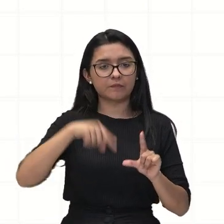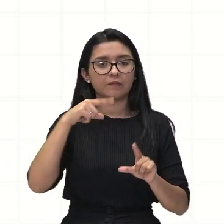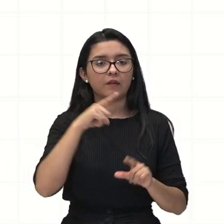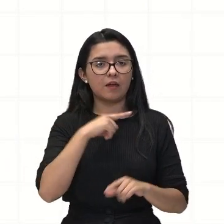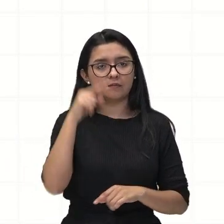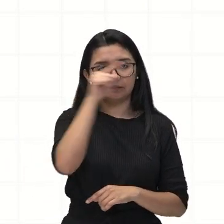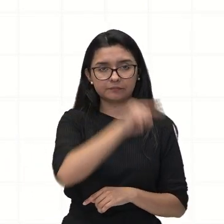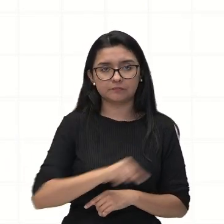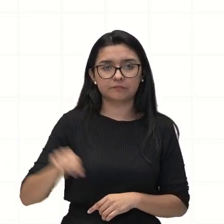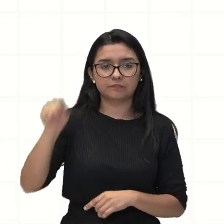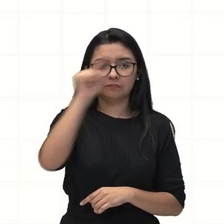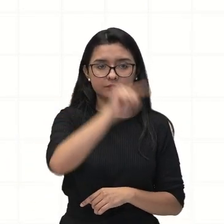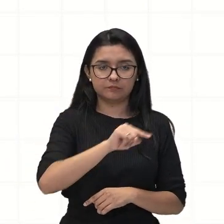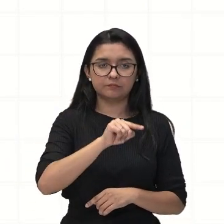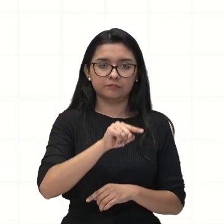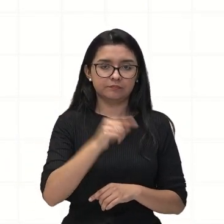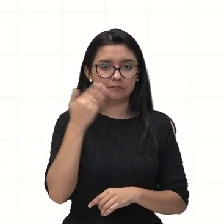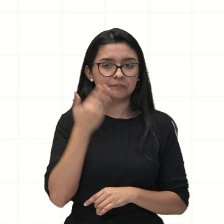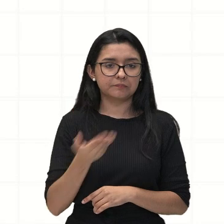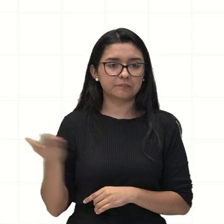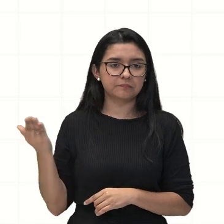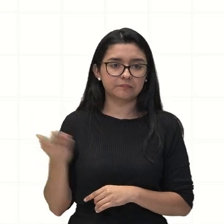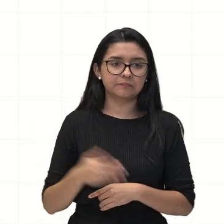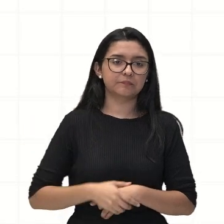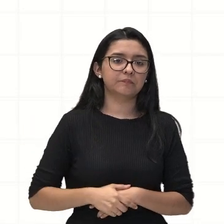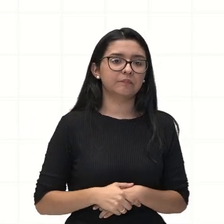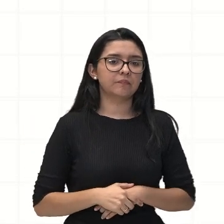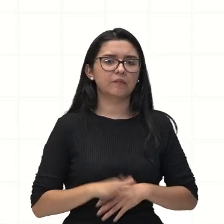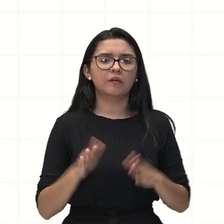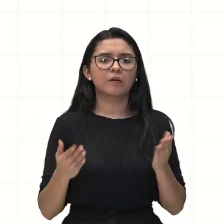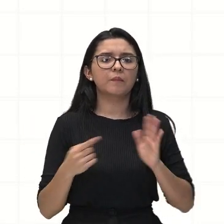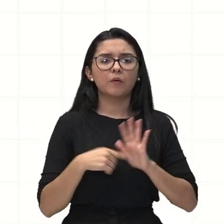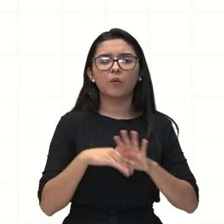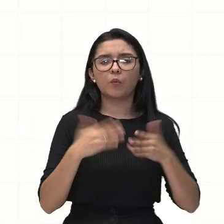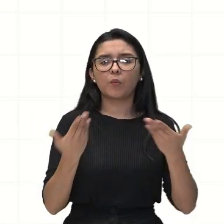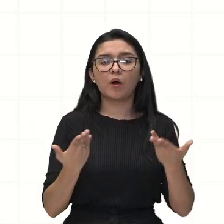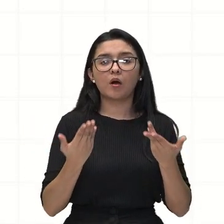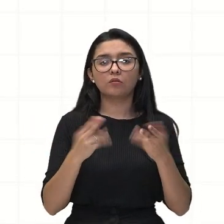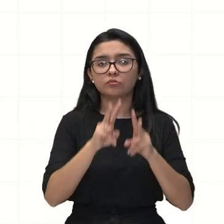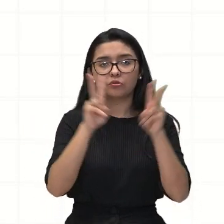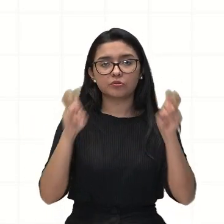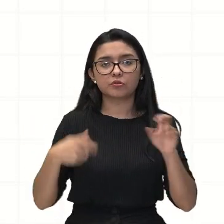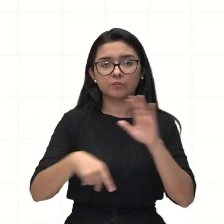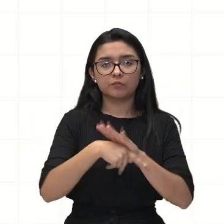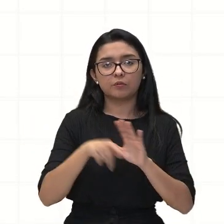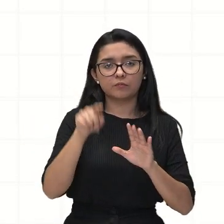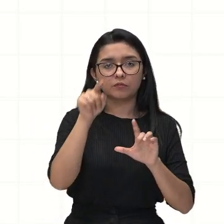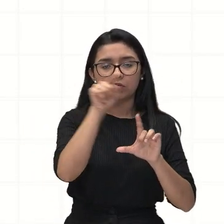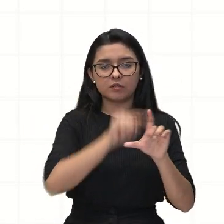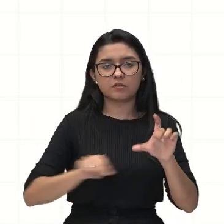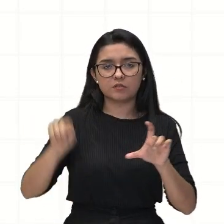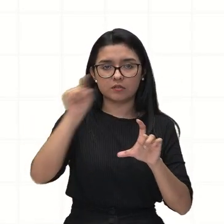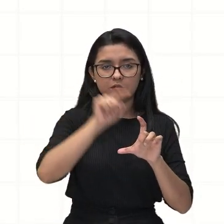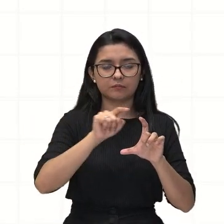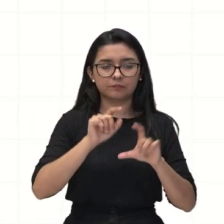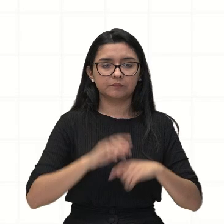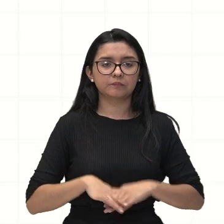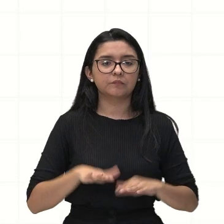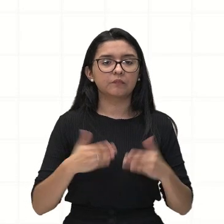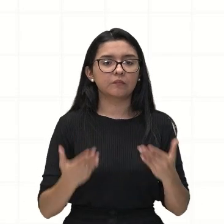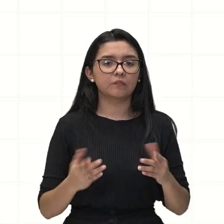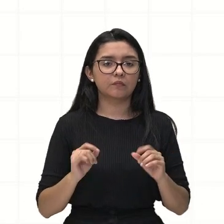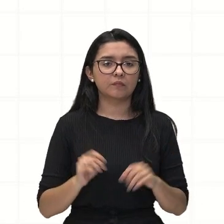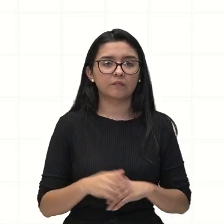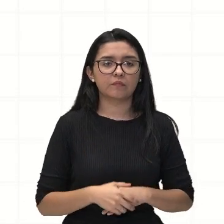de setores, né? Aqui fala qual é a informação, qual é o título desse gráfico aqui? Concluintes por área